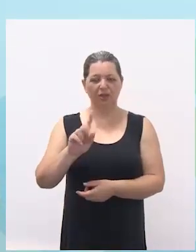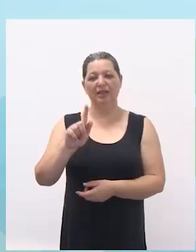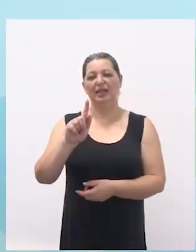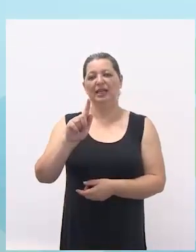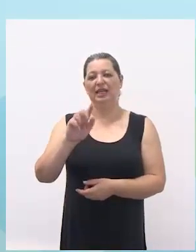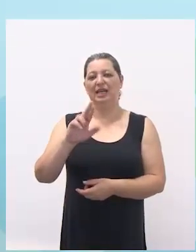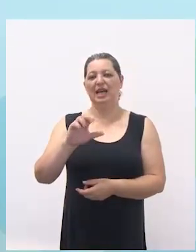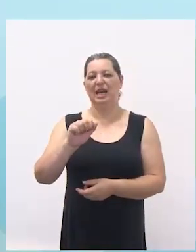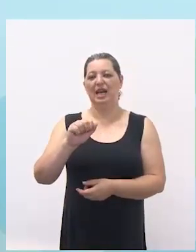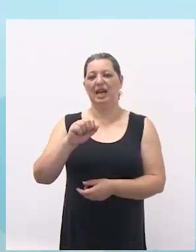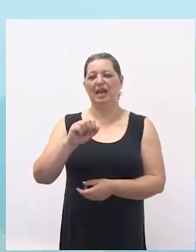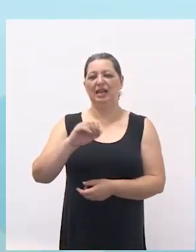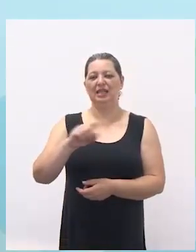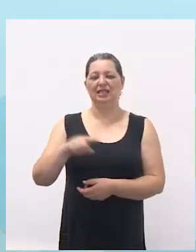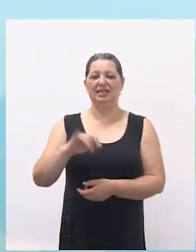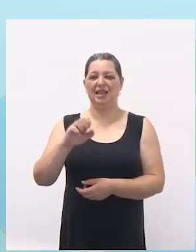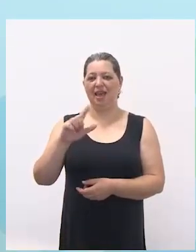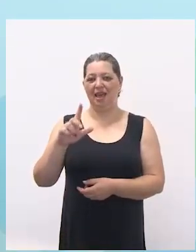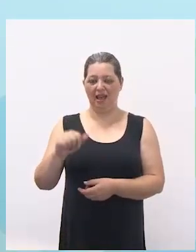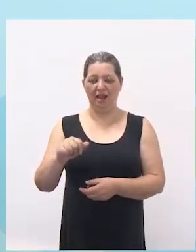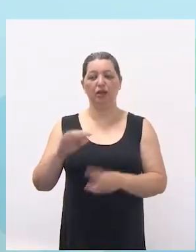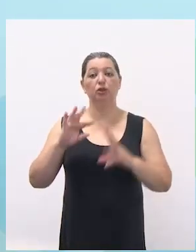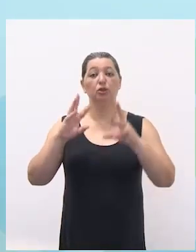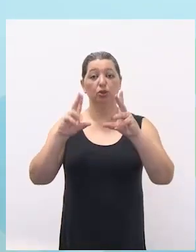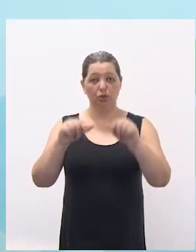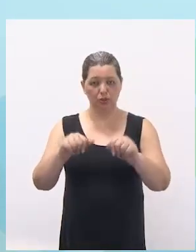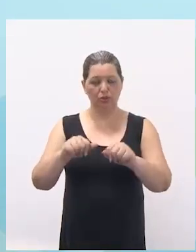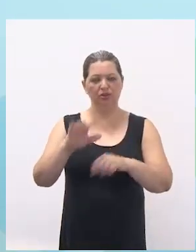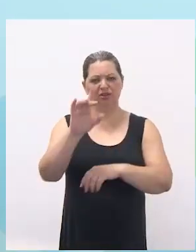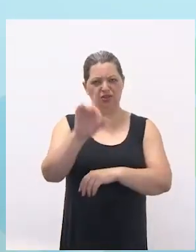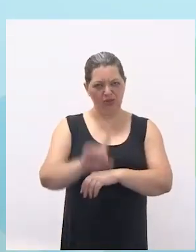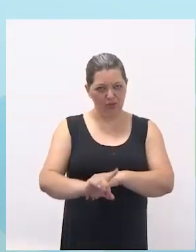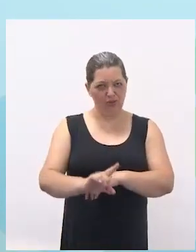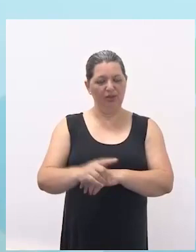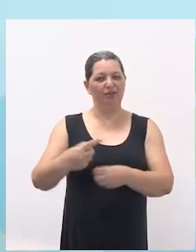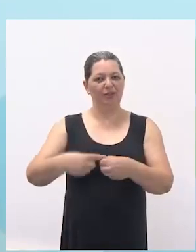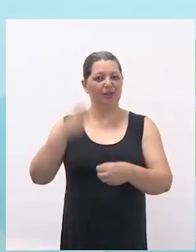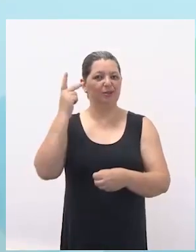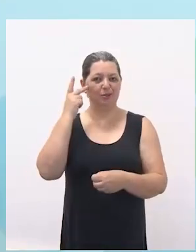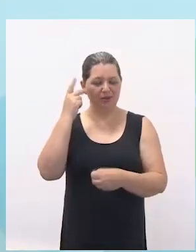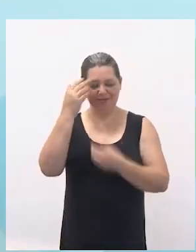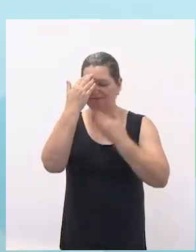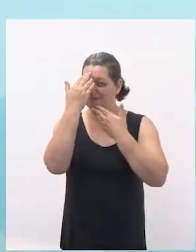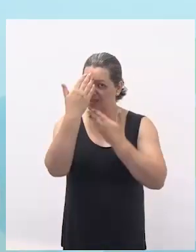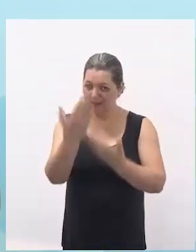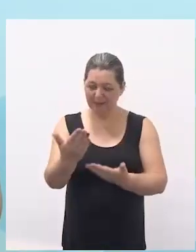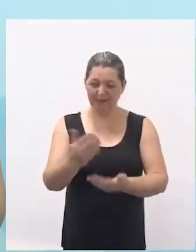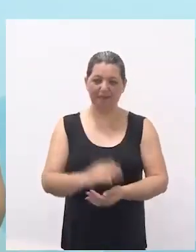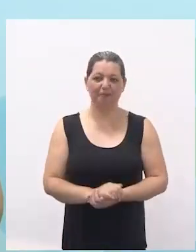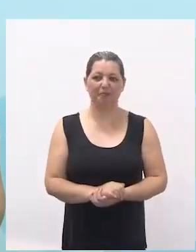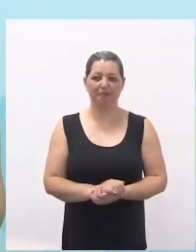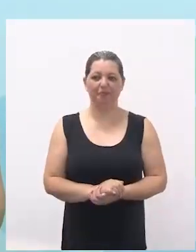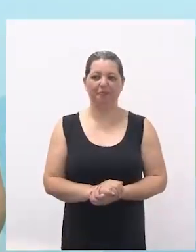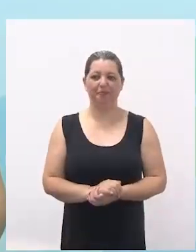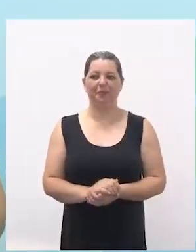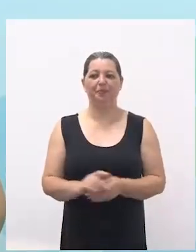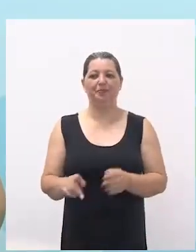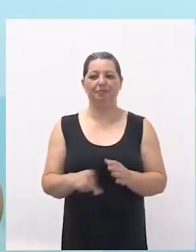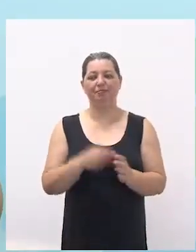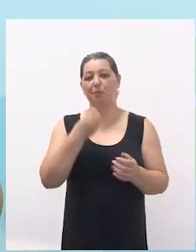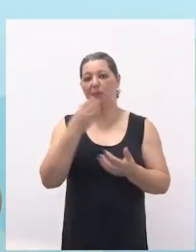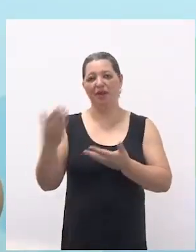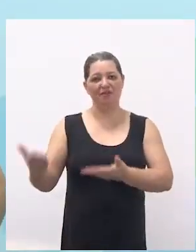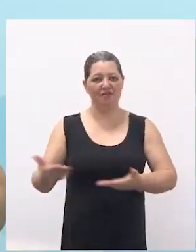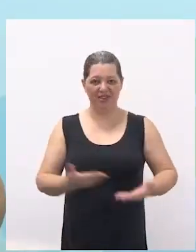Graziela. Então, todo mundo lá da diretoria de Araraquara, muito obrigado. O pessoal da escola, muito obrigado. Então, Giovanni Graia, seja